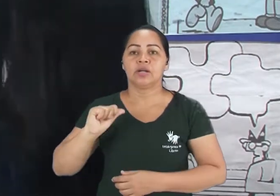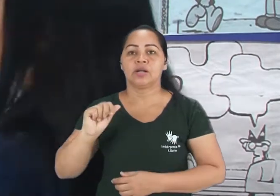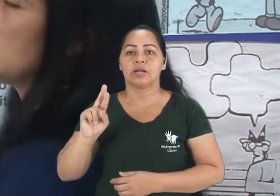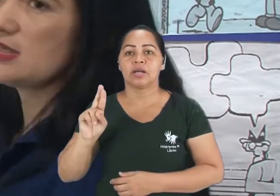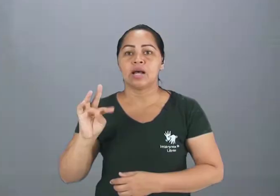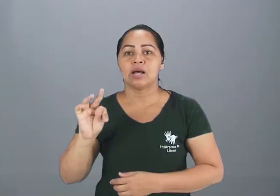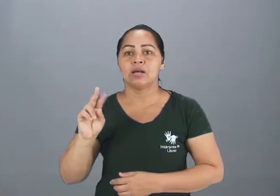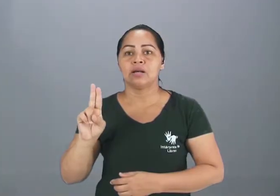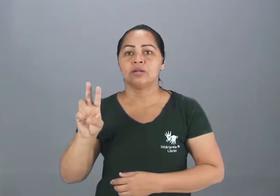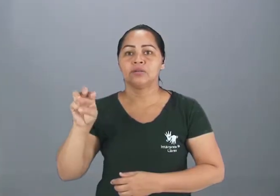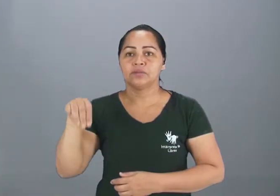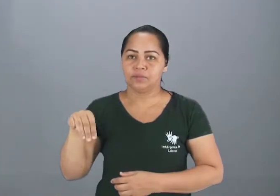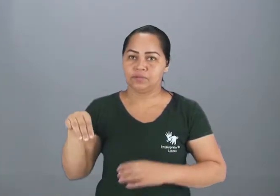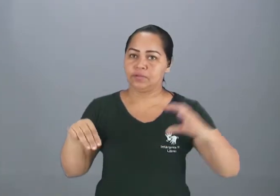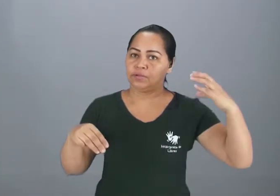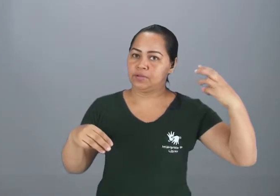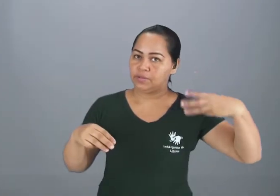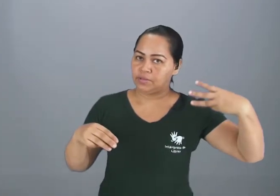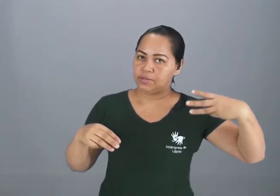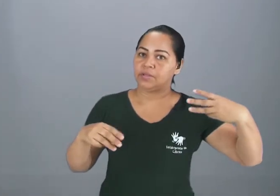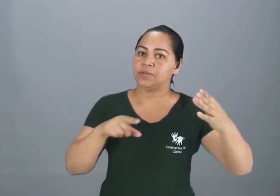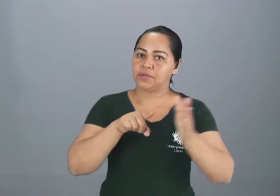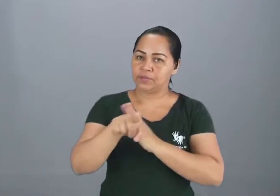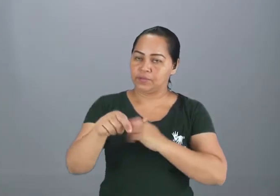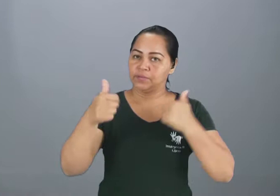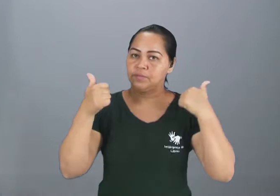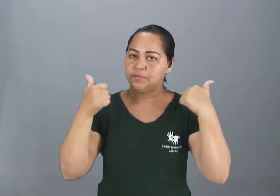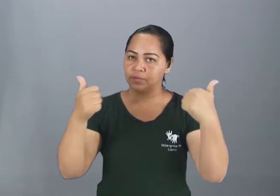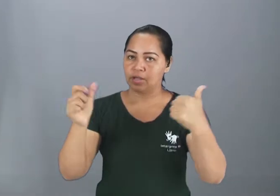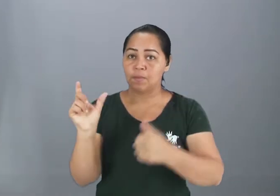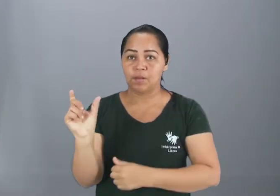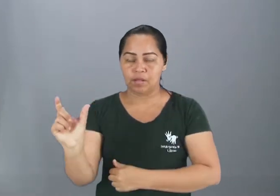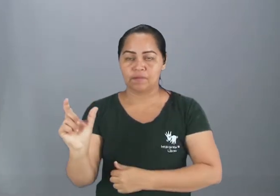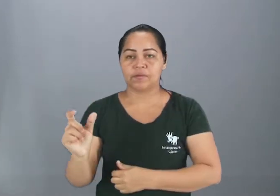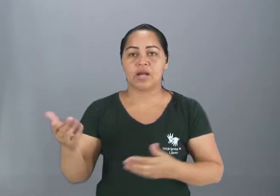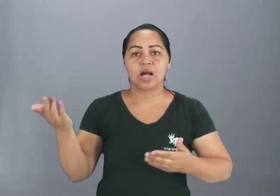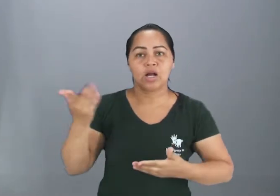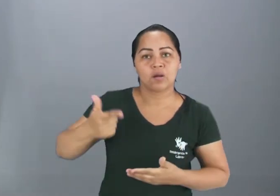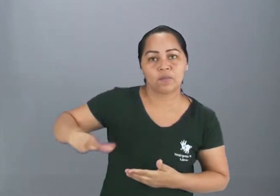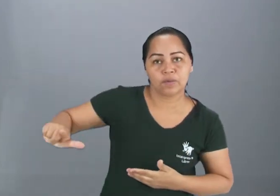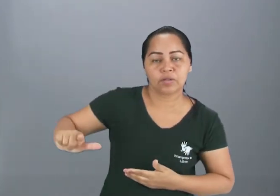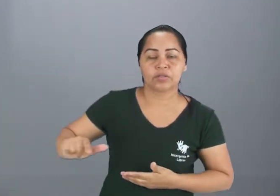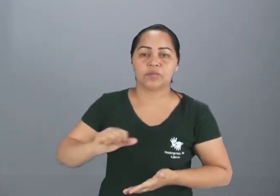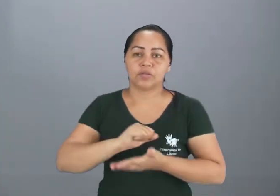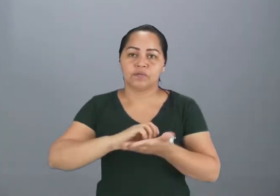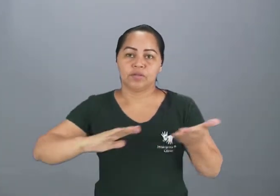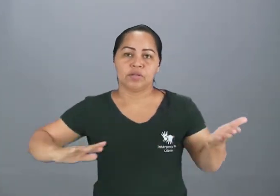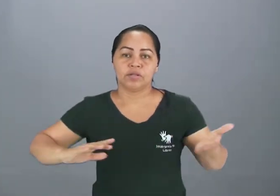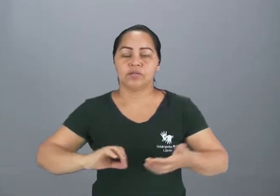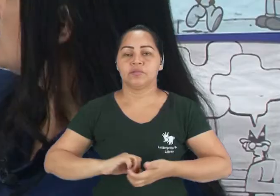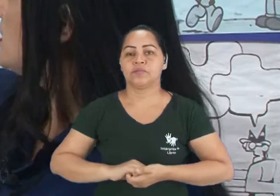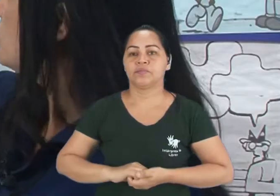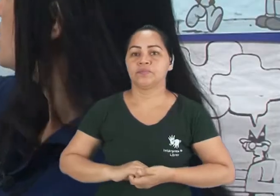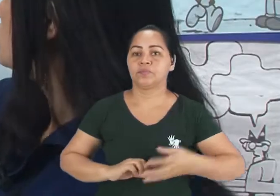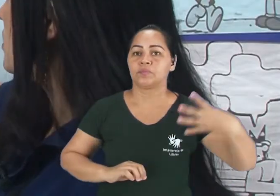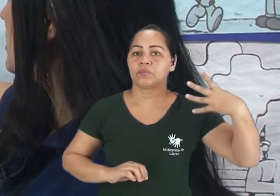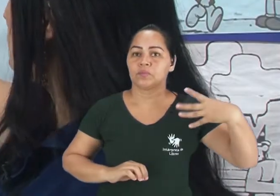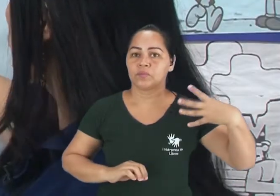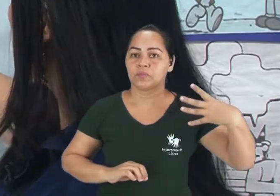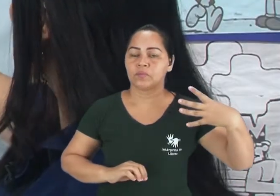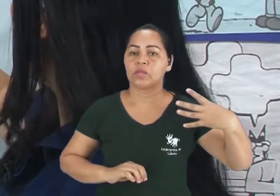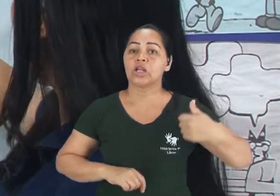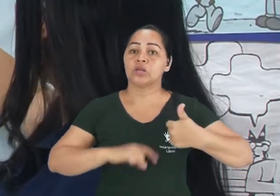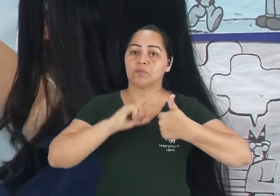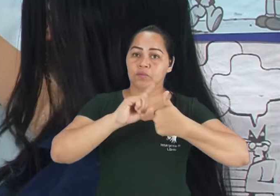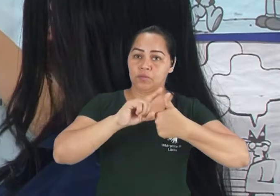Palavras. Questão 3. Tá bom? Palavras. Vamos para a próxima questão, questão 4. No primeiro quadrinho da história